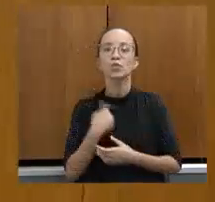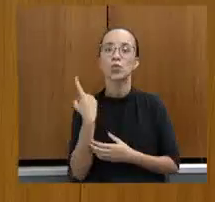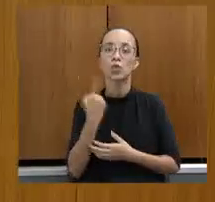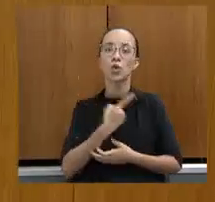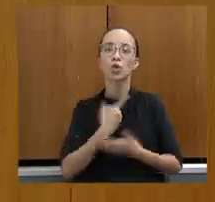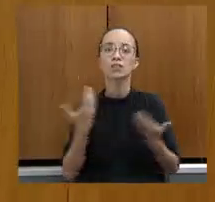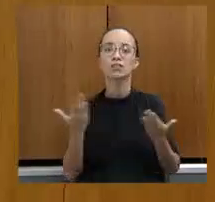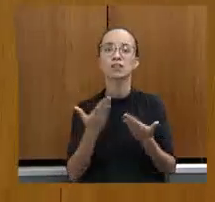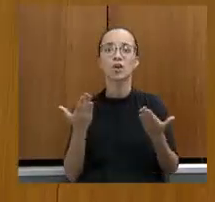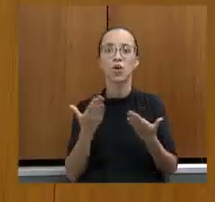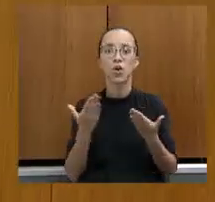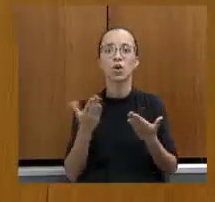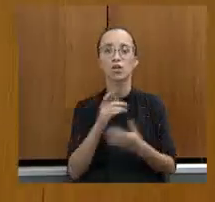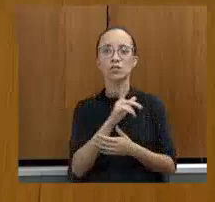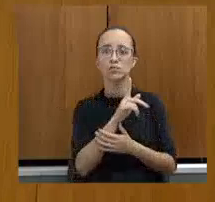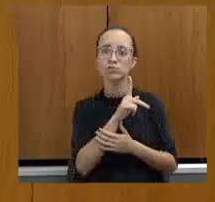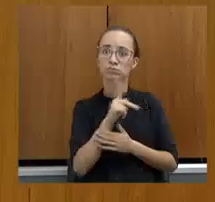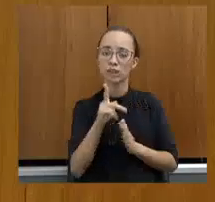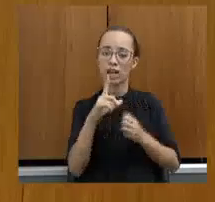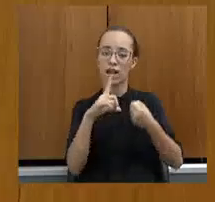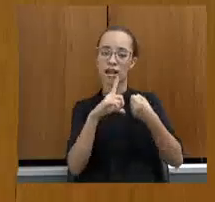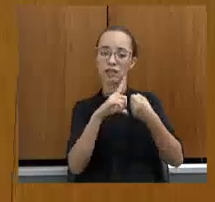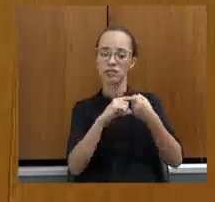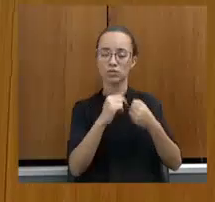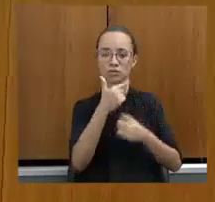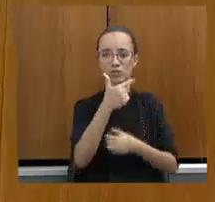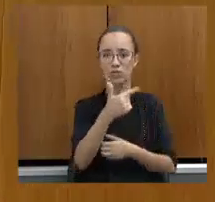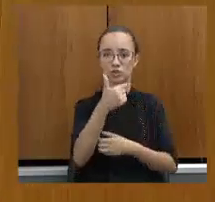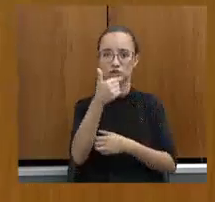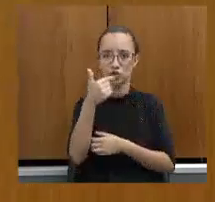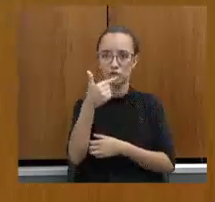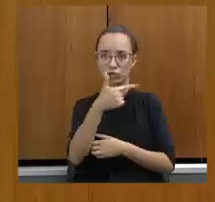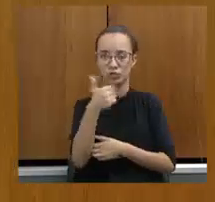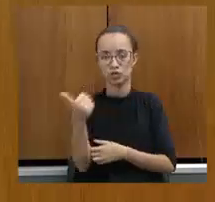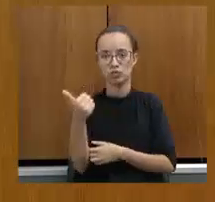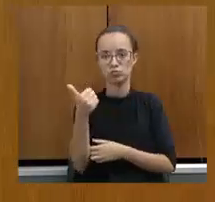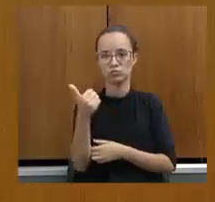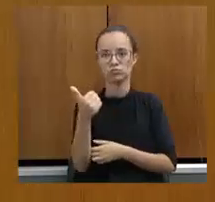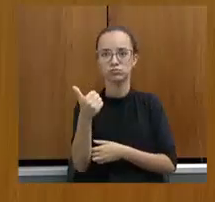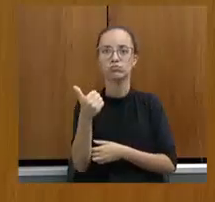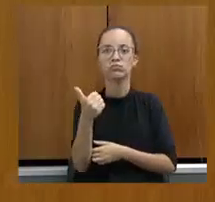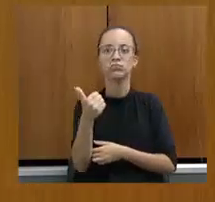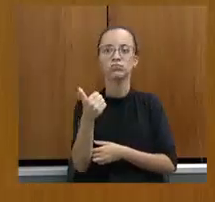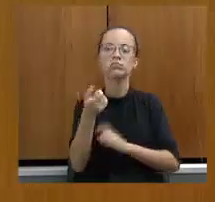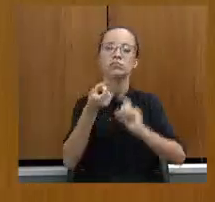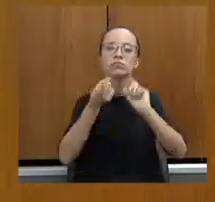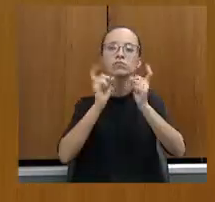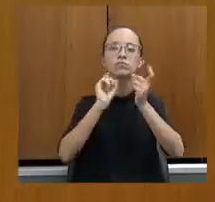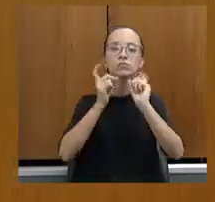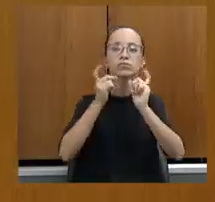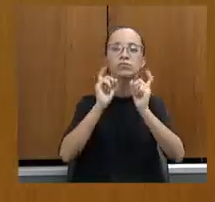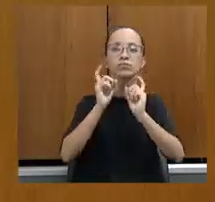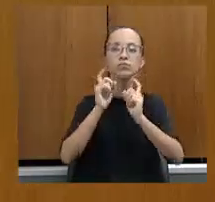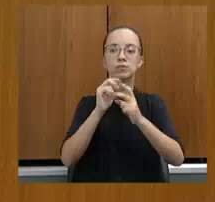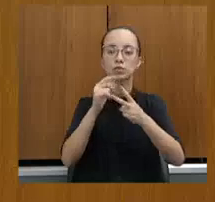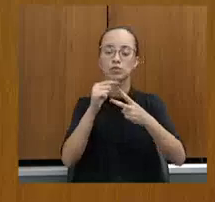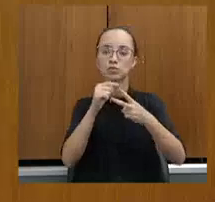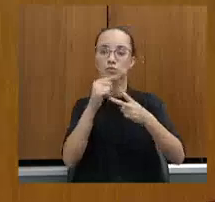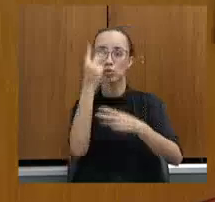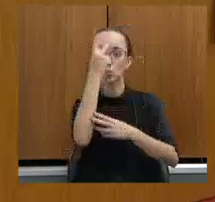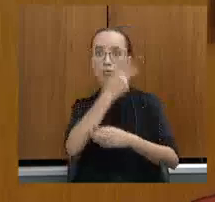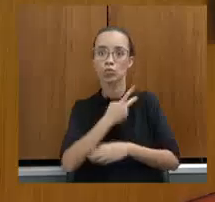a presença nos termos do artigo 21 do Regimento Interno prorroga presente reunião por duas